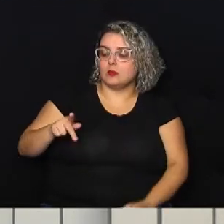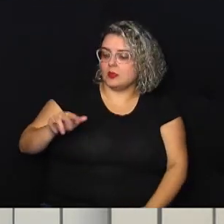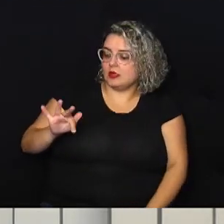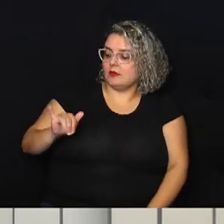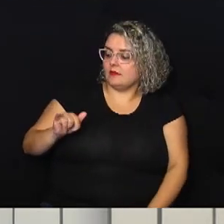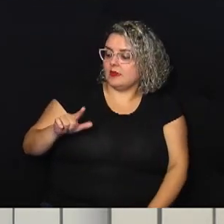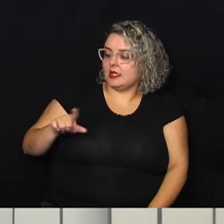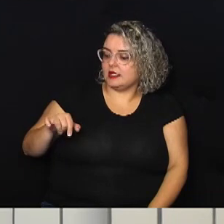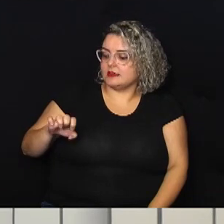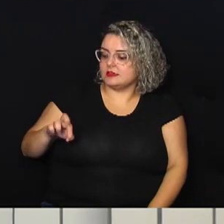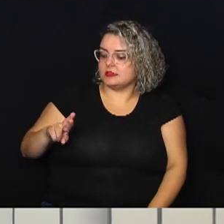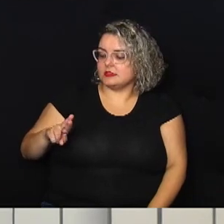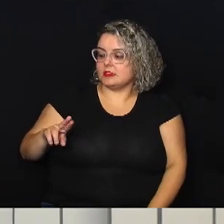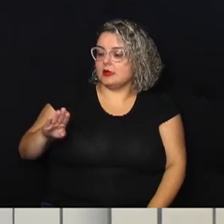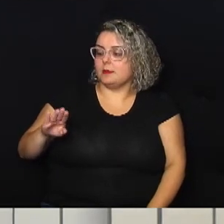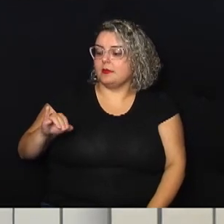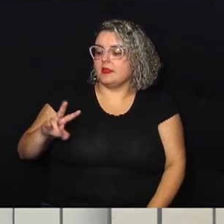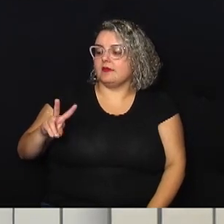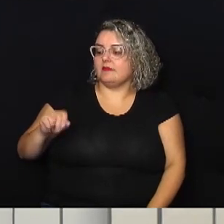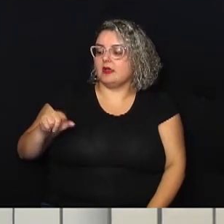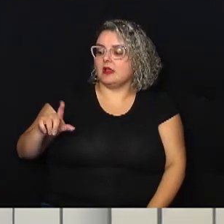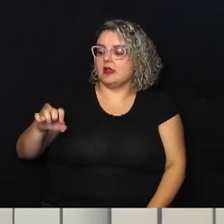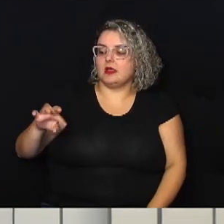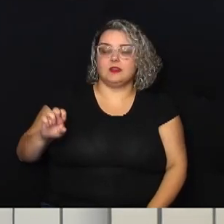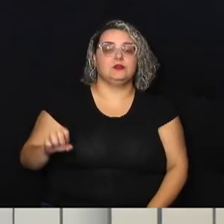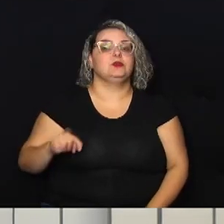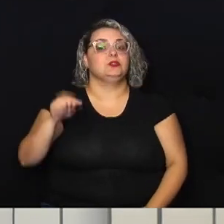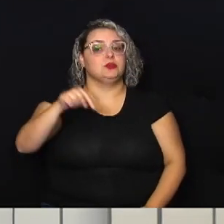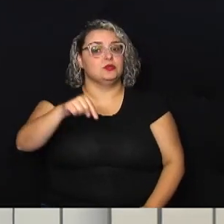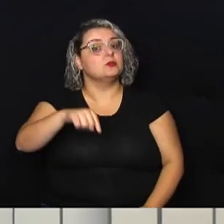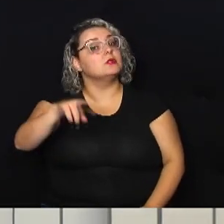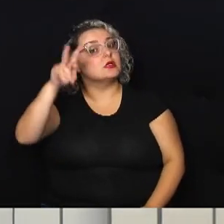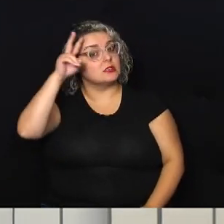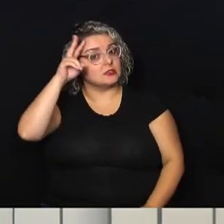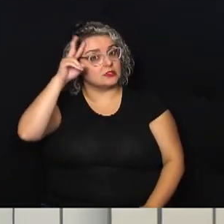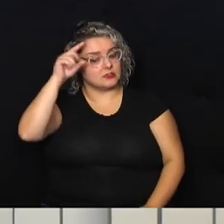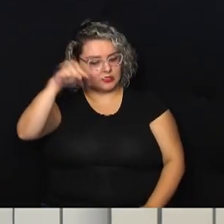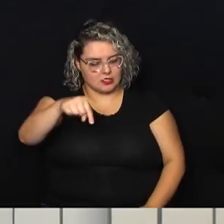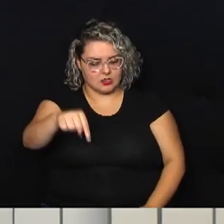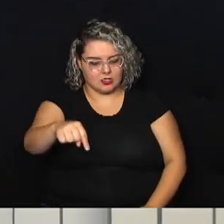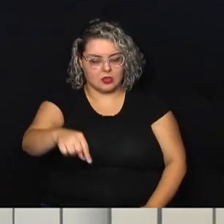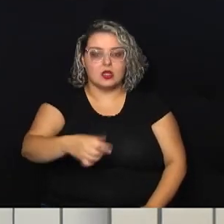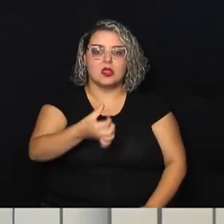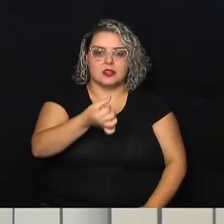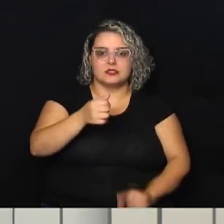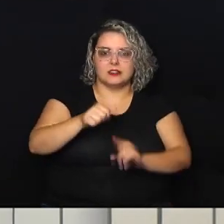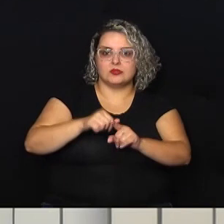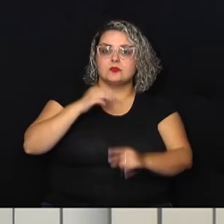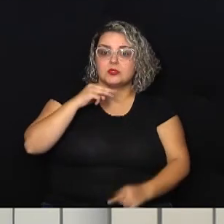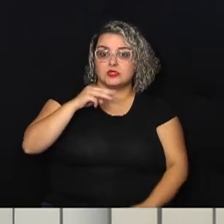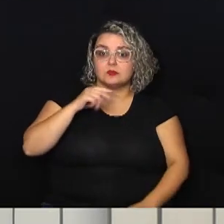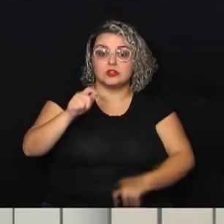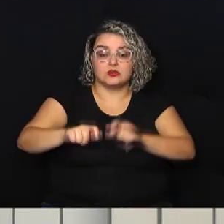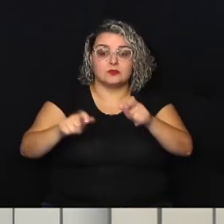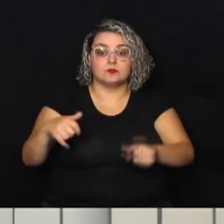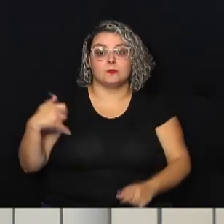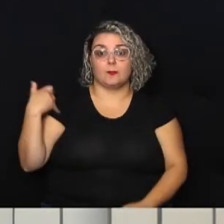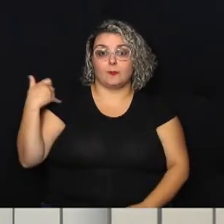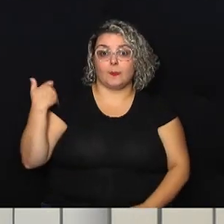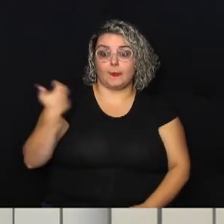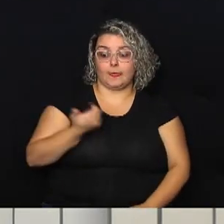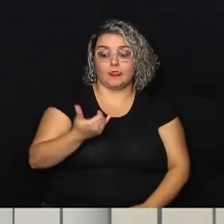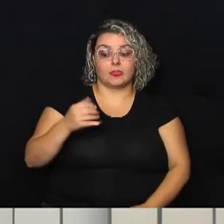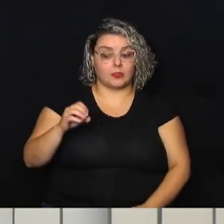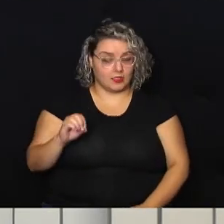bivalente contra a Covid-19. Então, a partir desta segunda-feira, 6 de março, pessoas a partir de